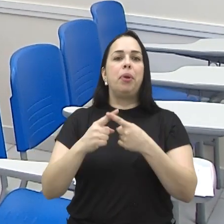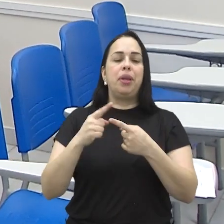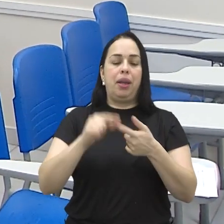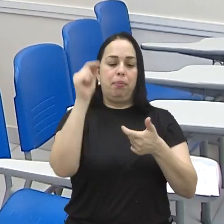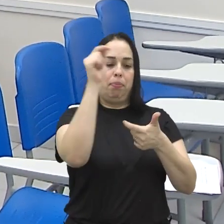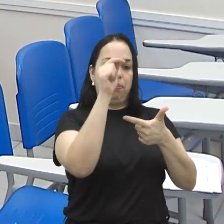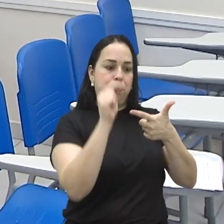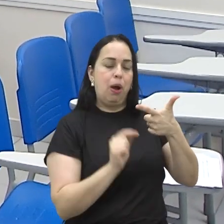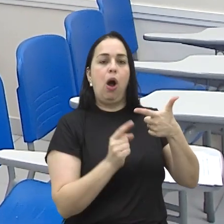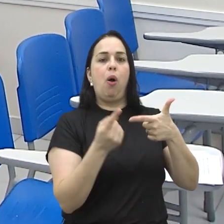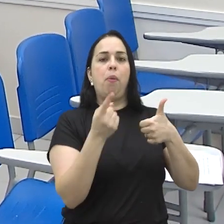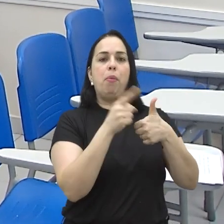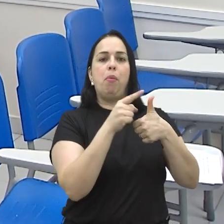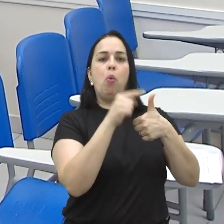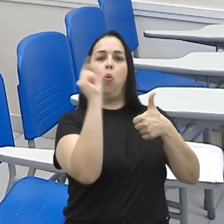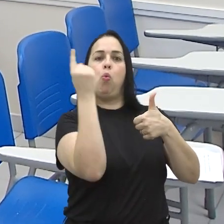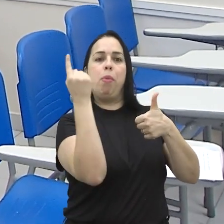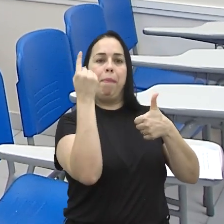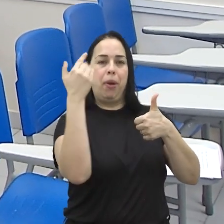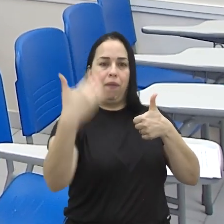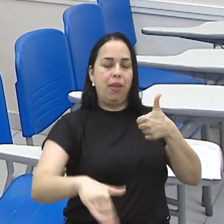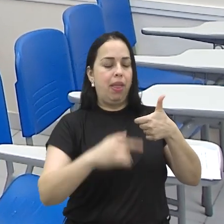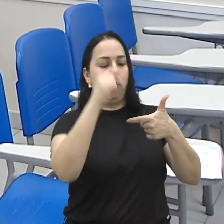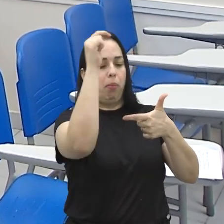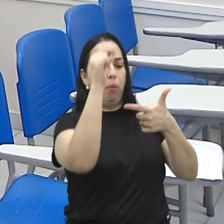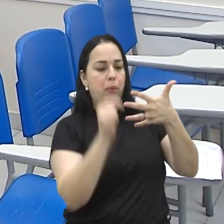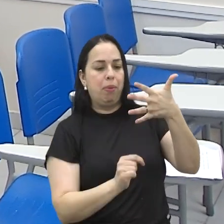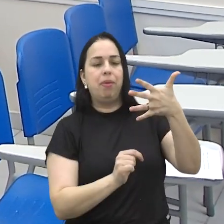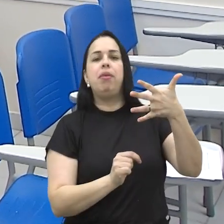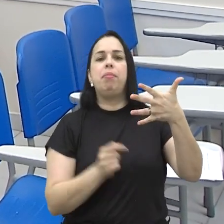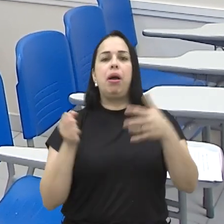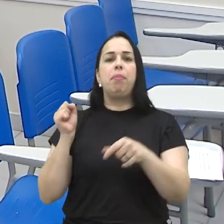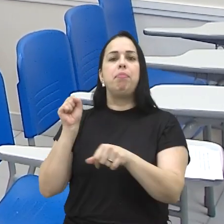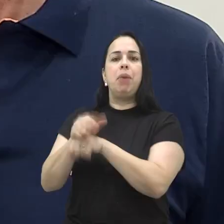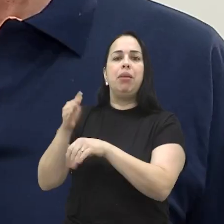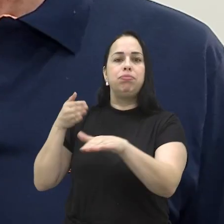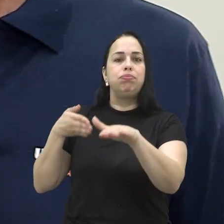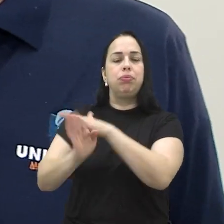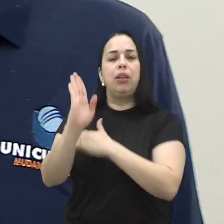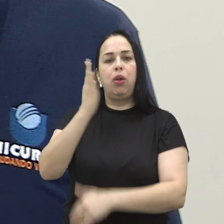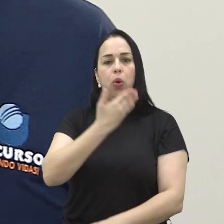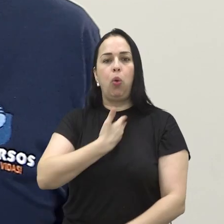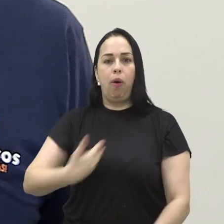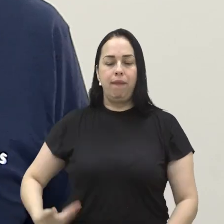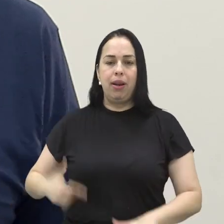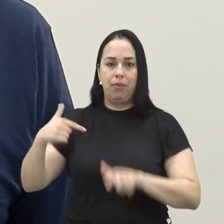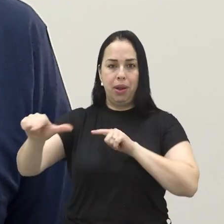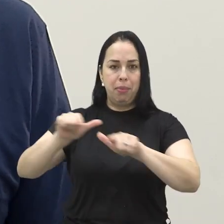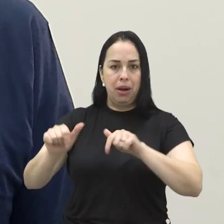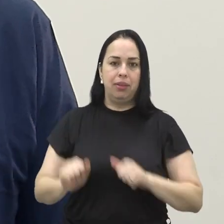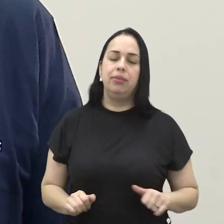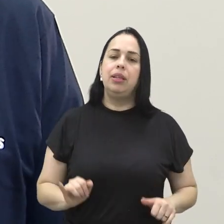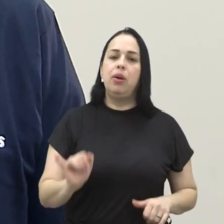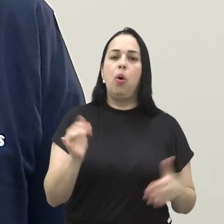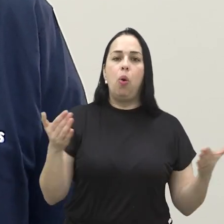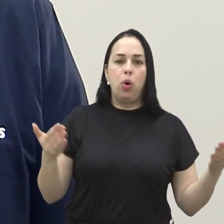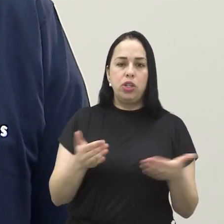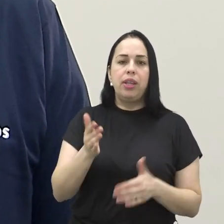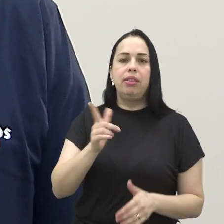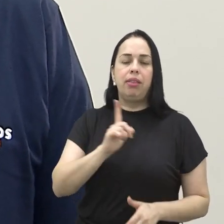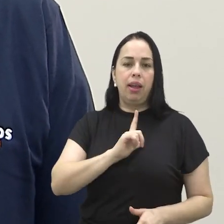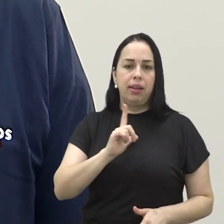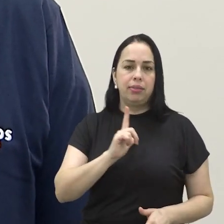de avaliações e garantir que os melhores profissionais ocupem os cargos públicos. Hoje já é assim, né? Existem, por